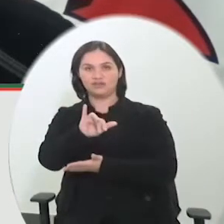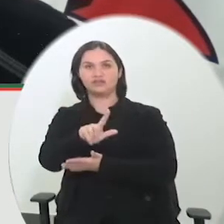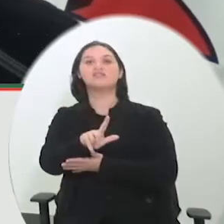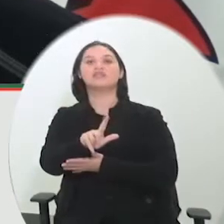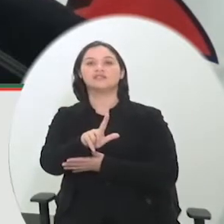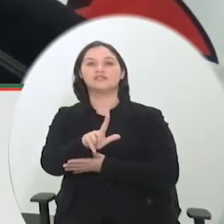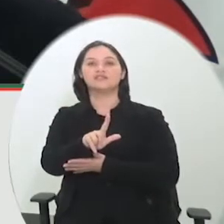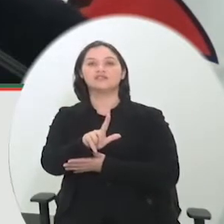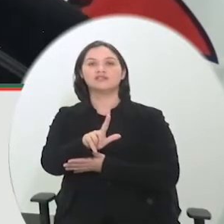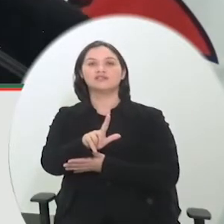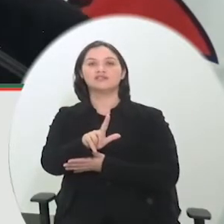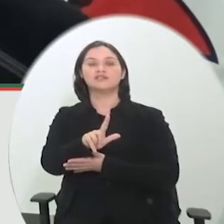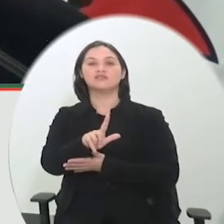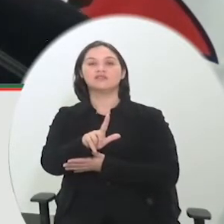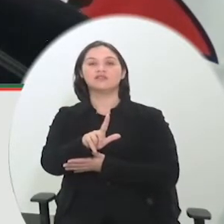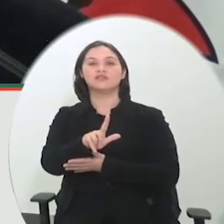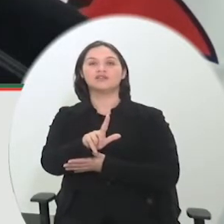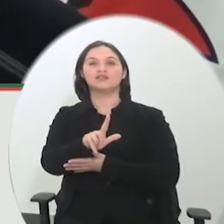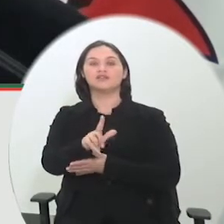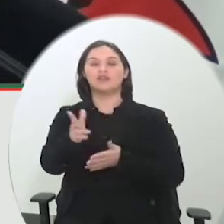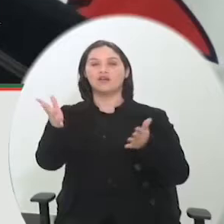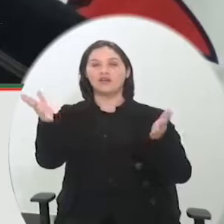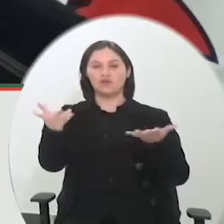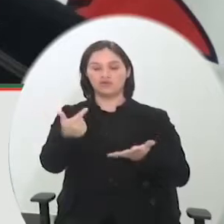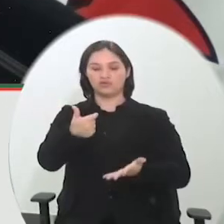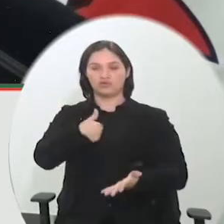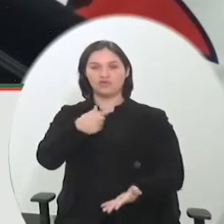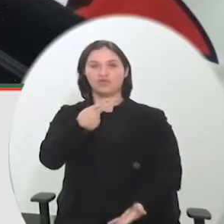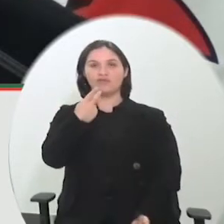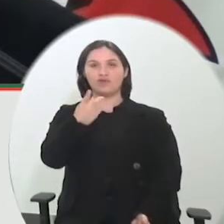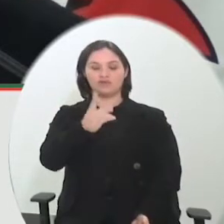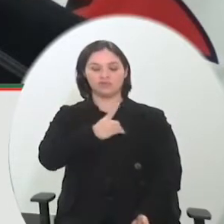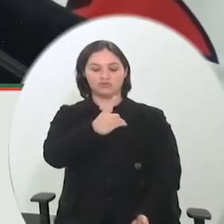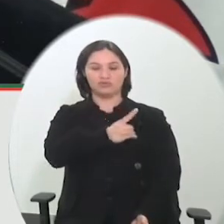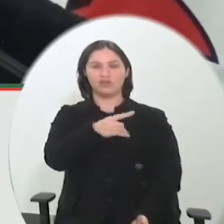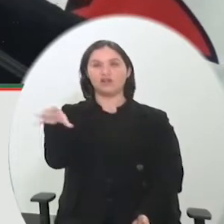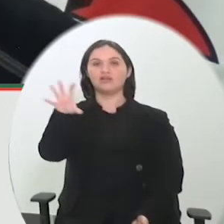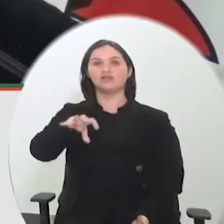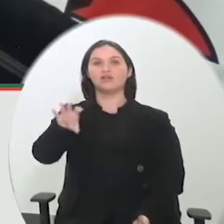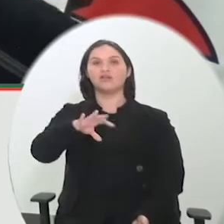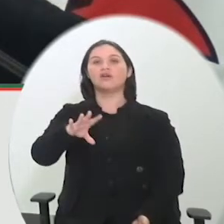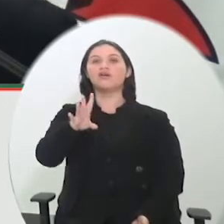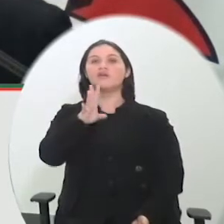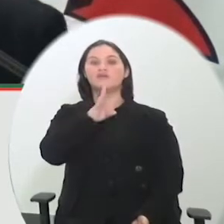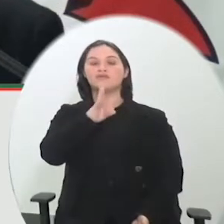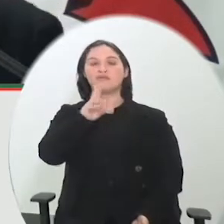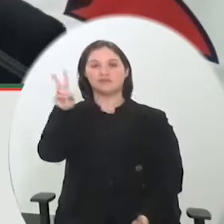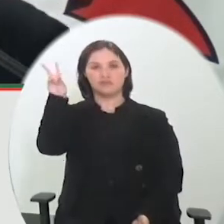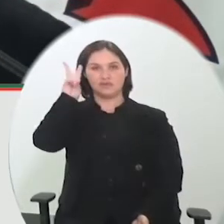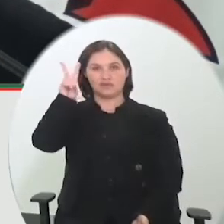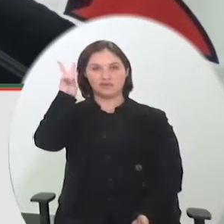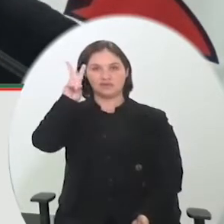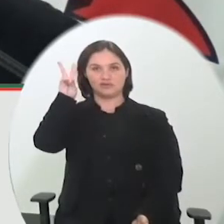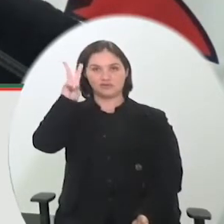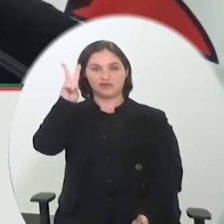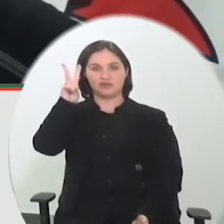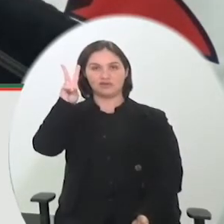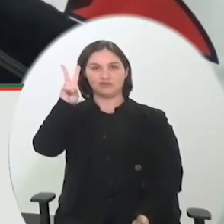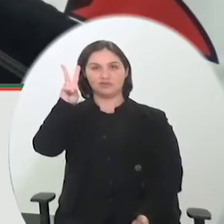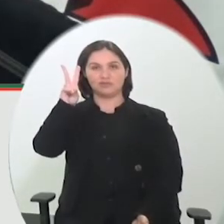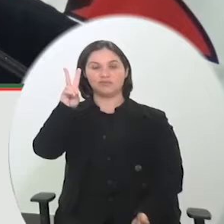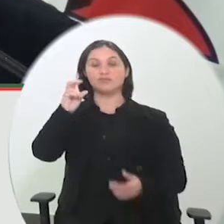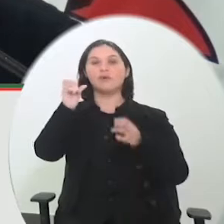esse que vos fala, na condição de delegado-geral e conhecedor da nossa história passada recente,